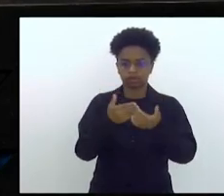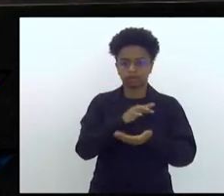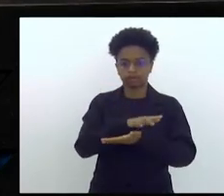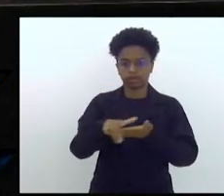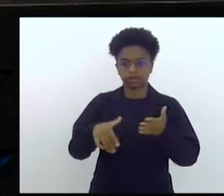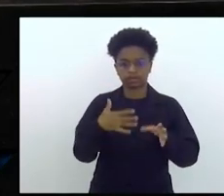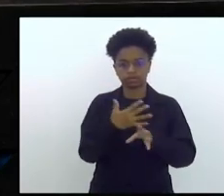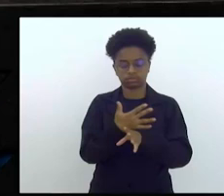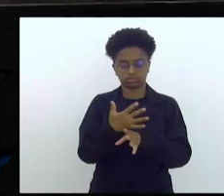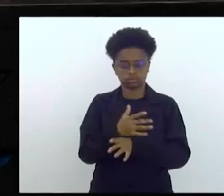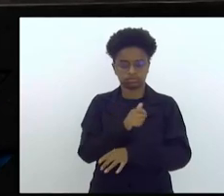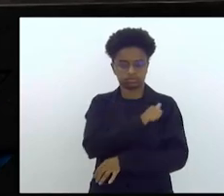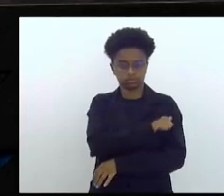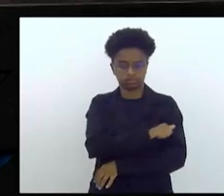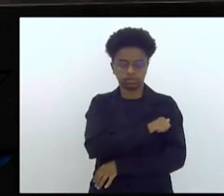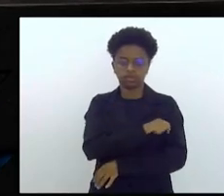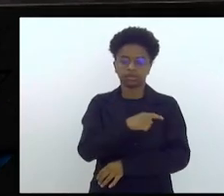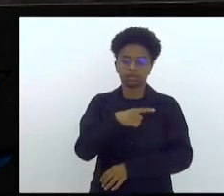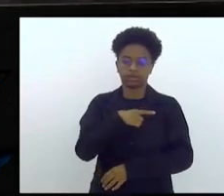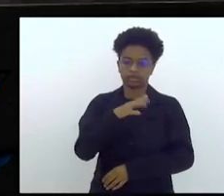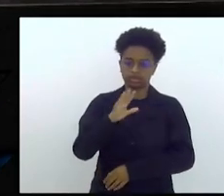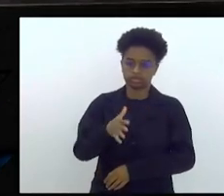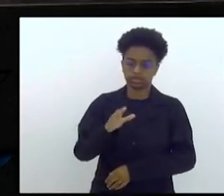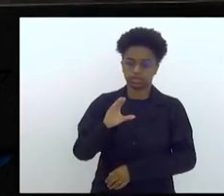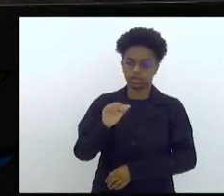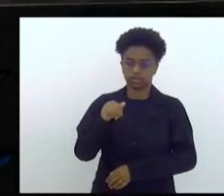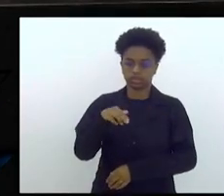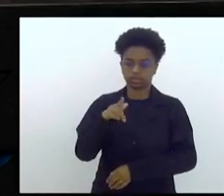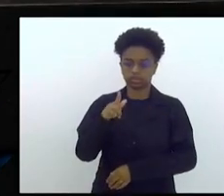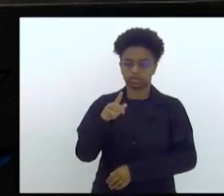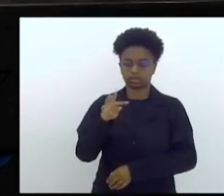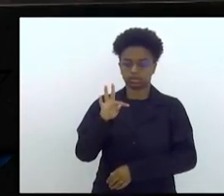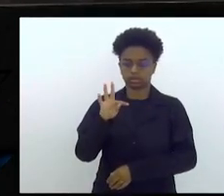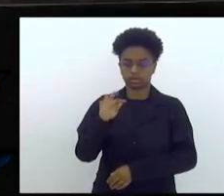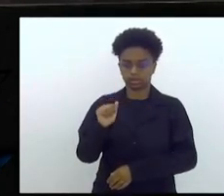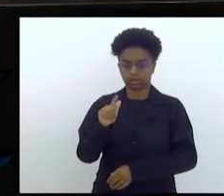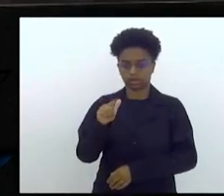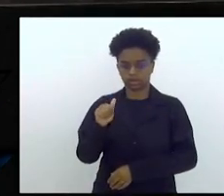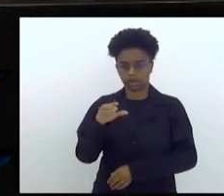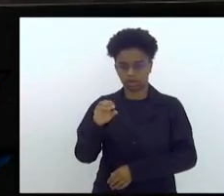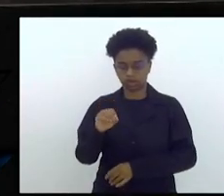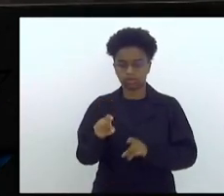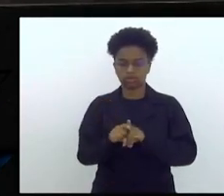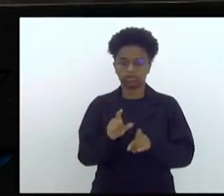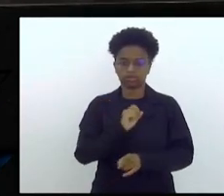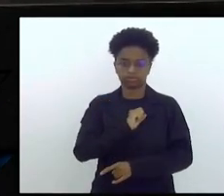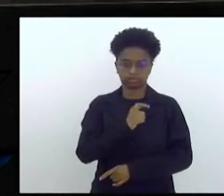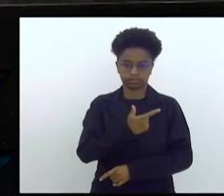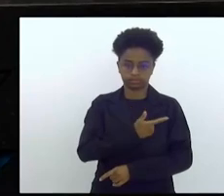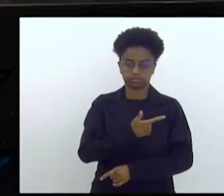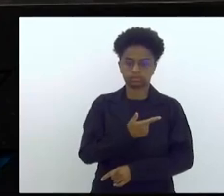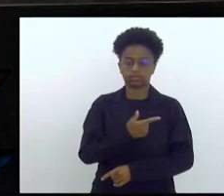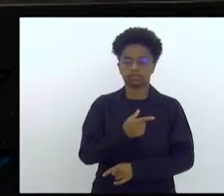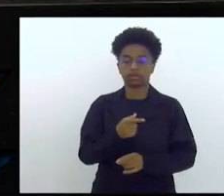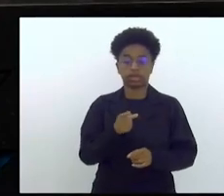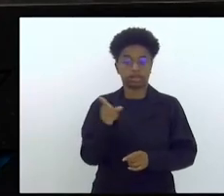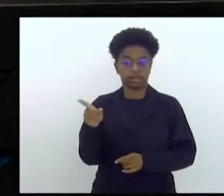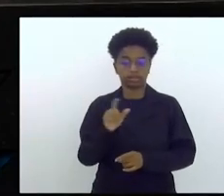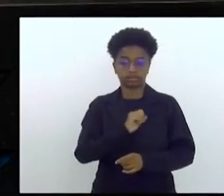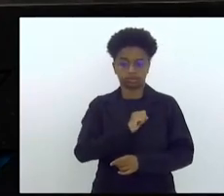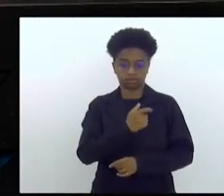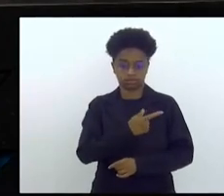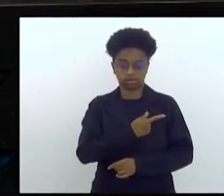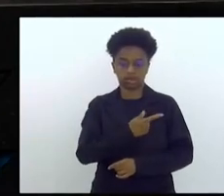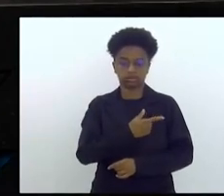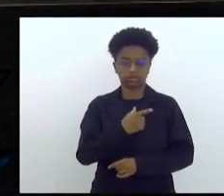Rio de Janeiro tivemos plenária já encanta galo tivemos plenária em São Gonçalo a plenária de São Gonçalo foi uma